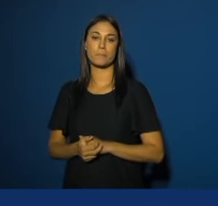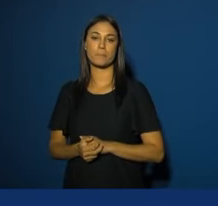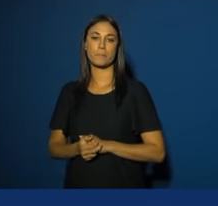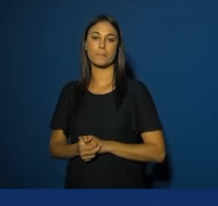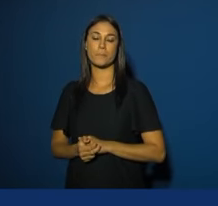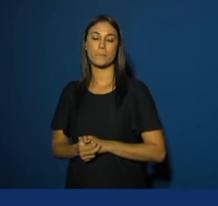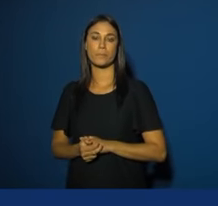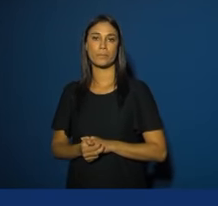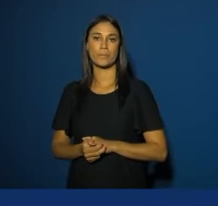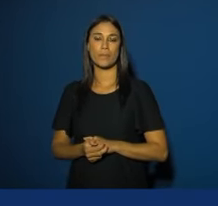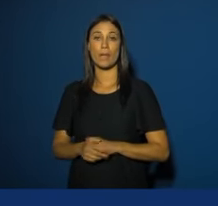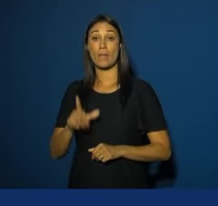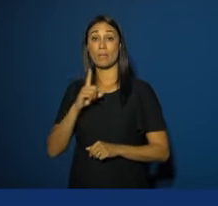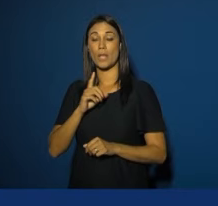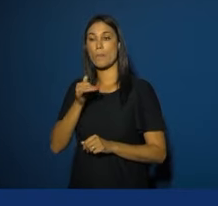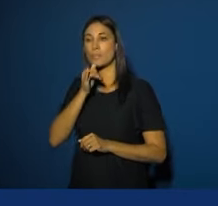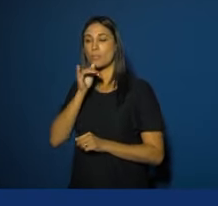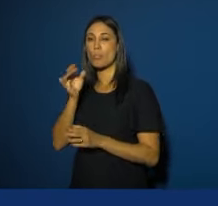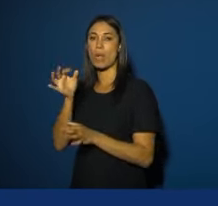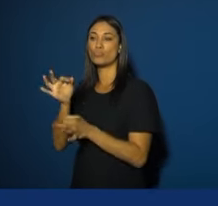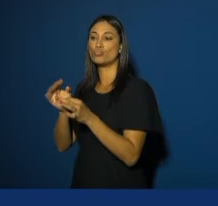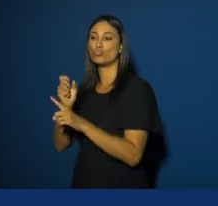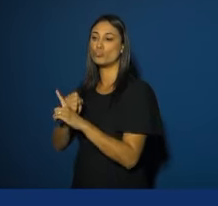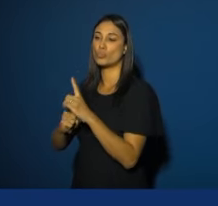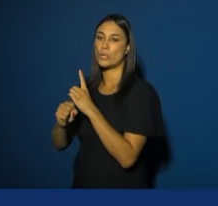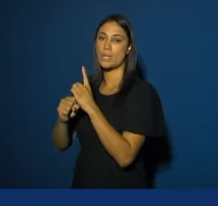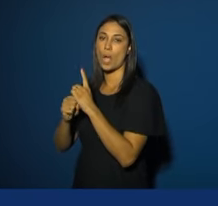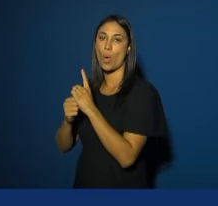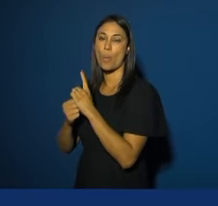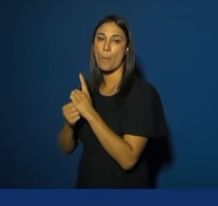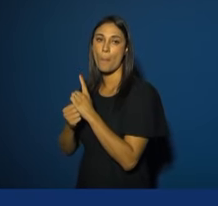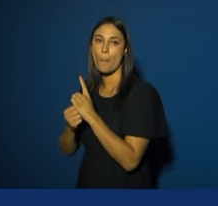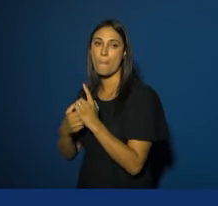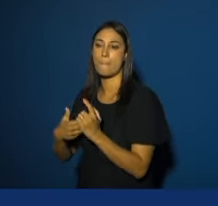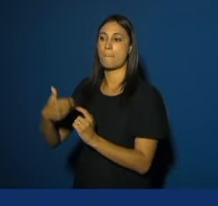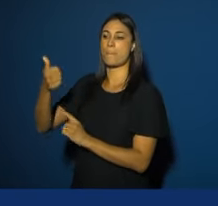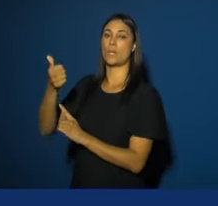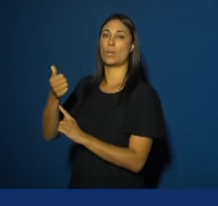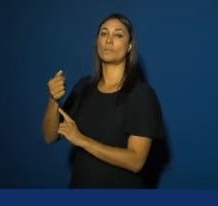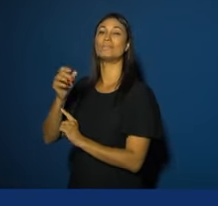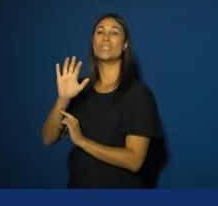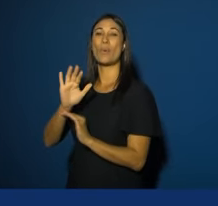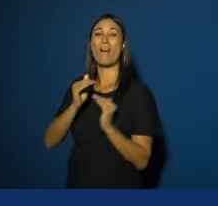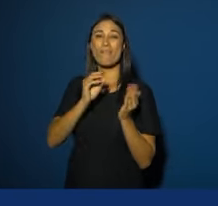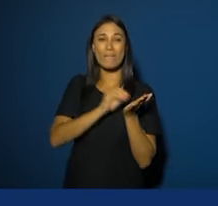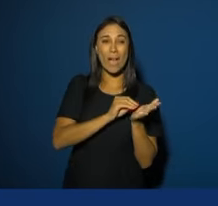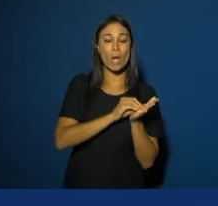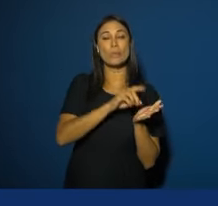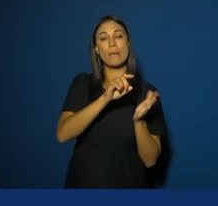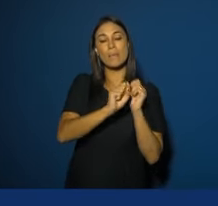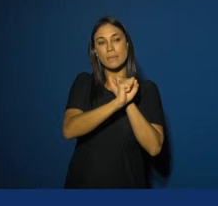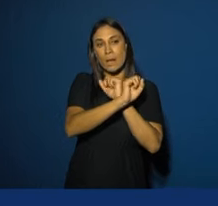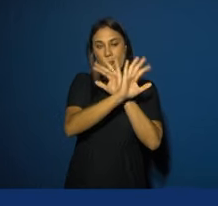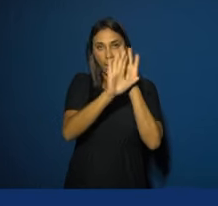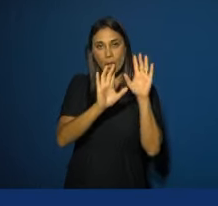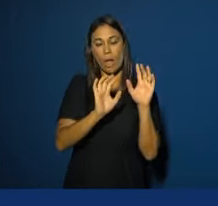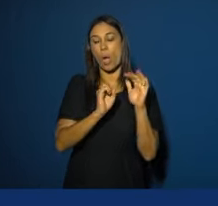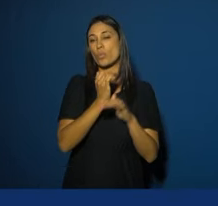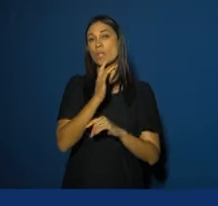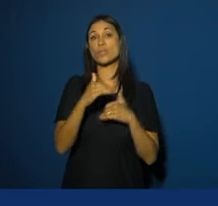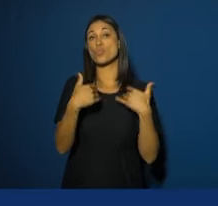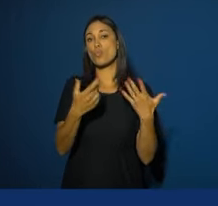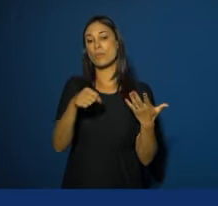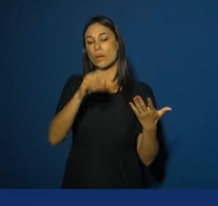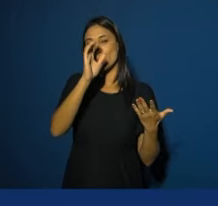eh ter uma justiça social maior na verdade a incongruência de maneira mais clara ocorre